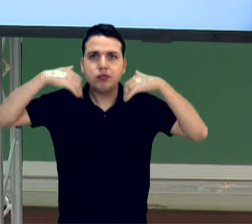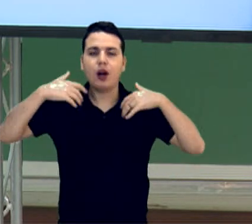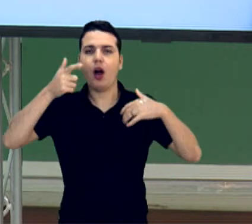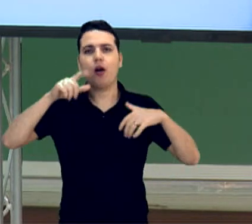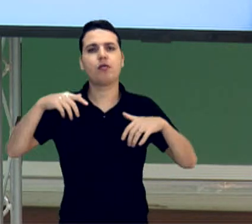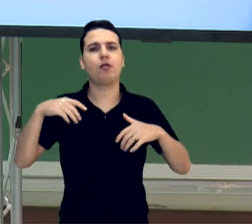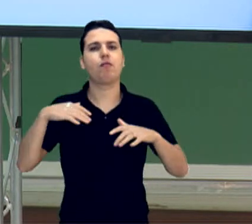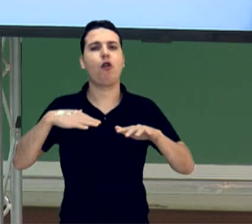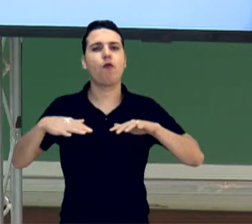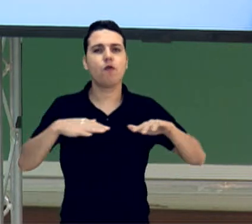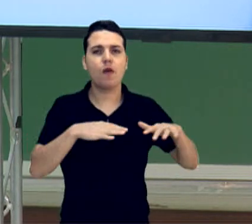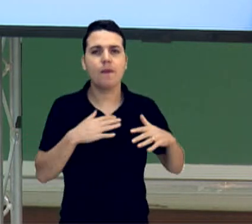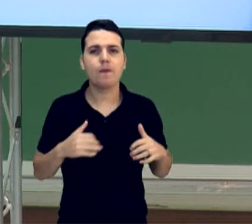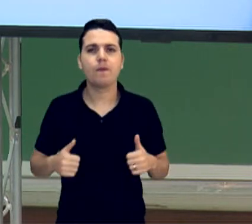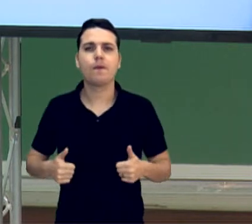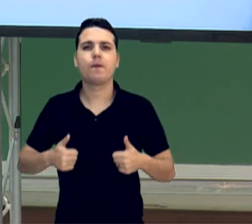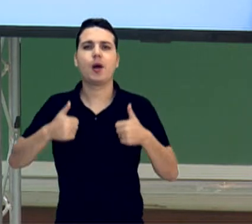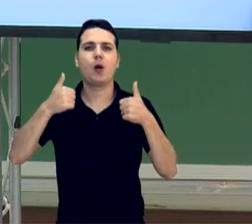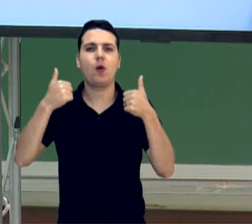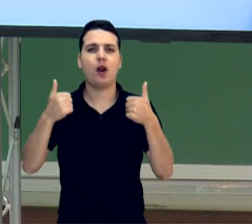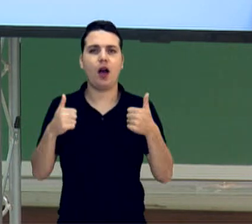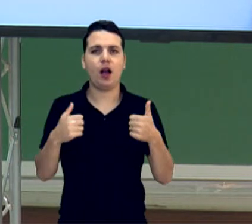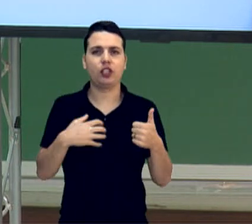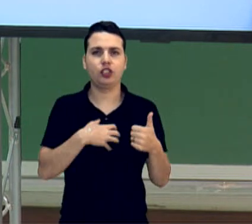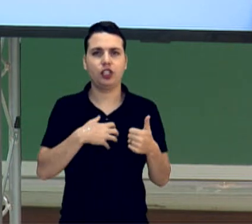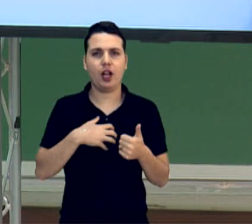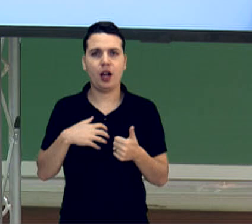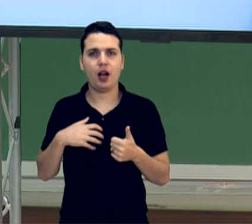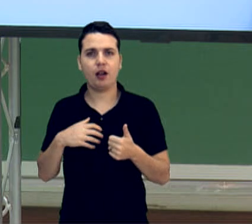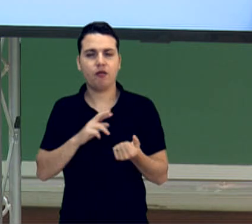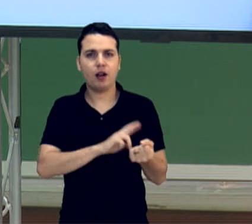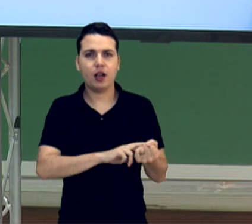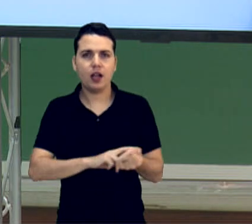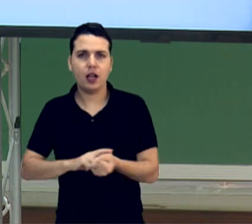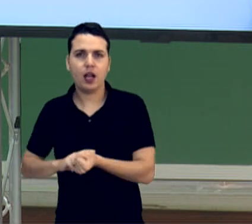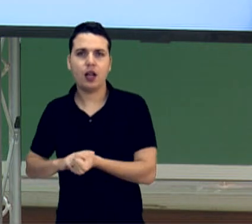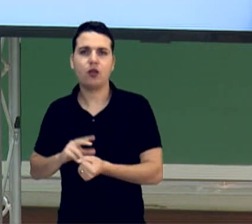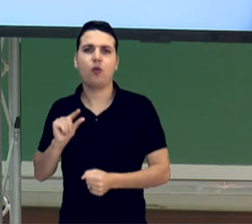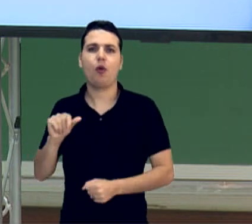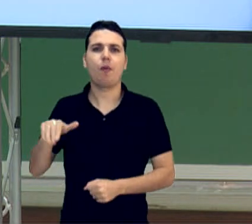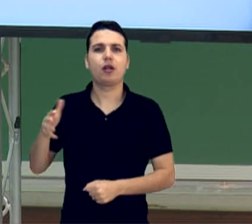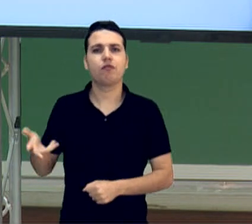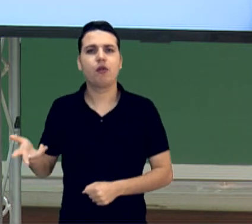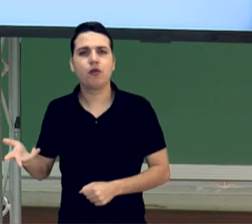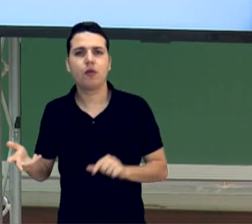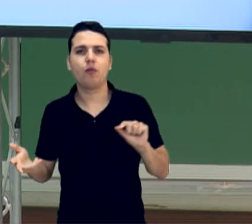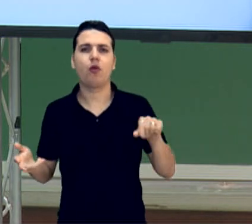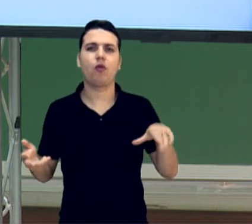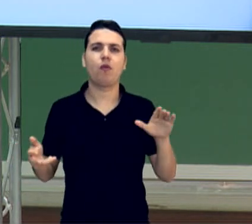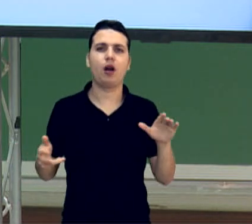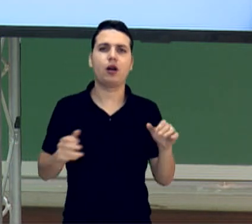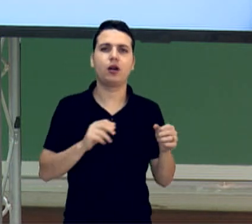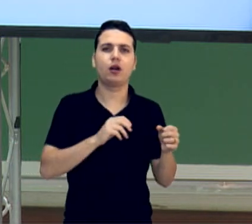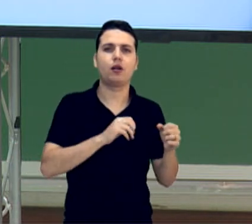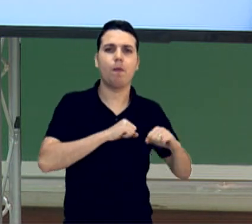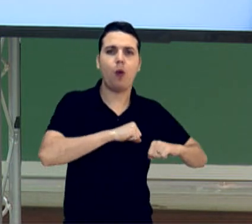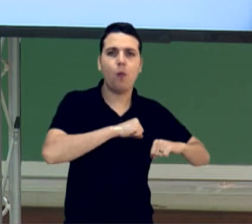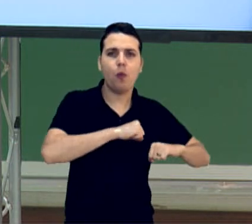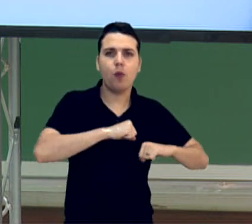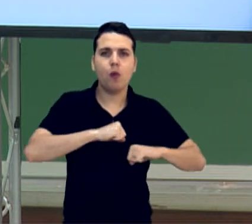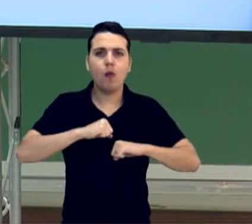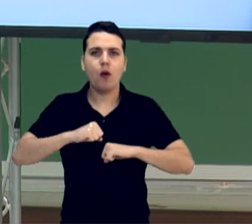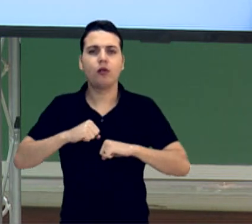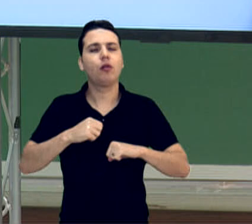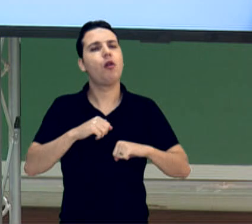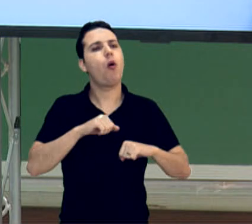né, conseguem melhorar, né, o seu deslocamento nos ritmos, um pouco mais acelerado, um pouco mais batidão, um ritmo